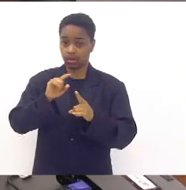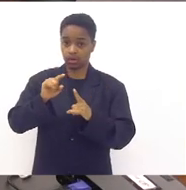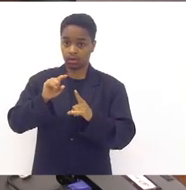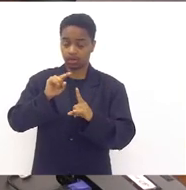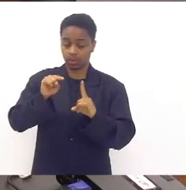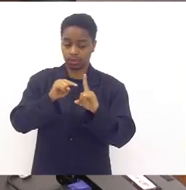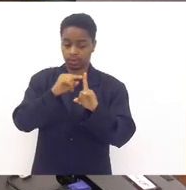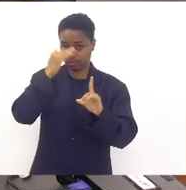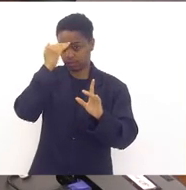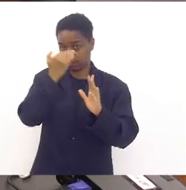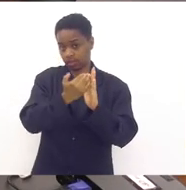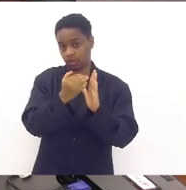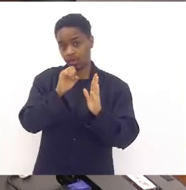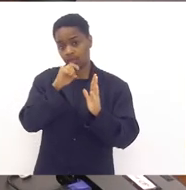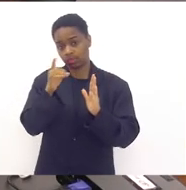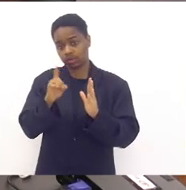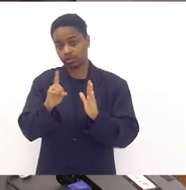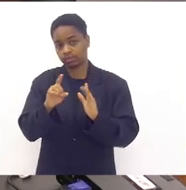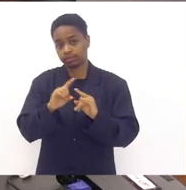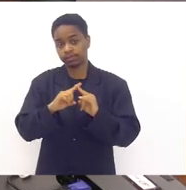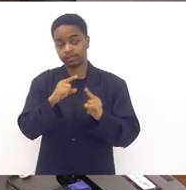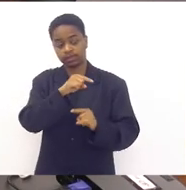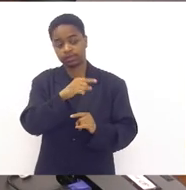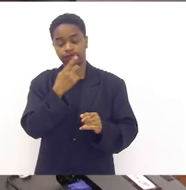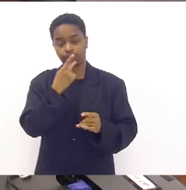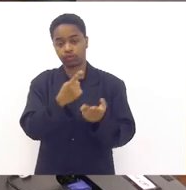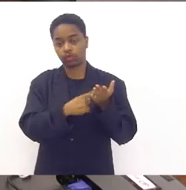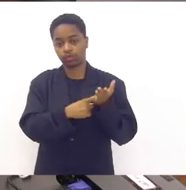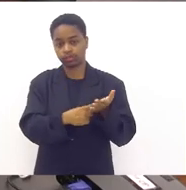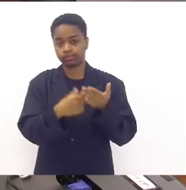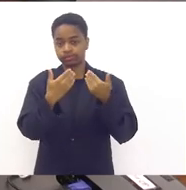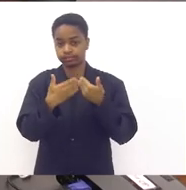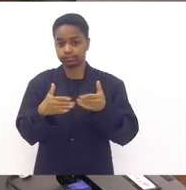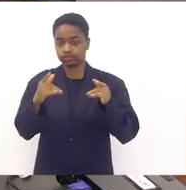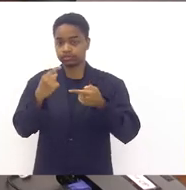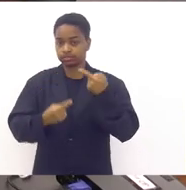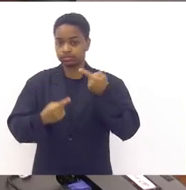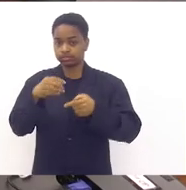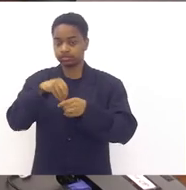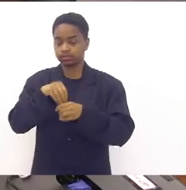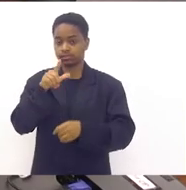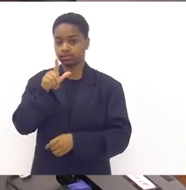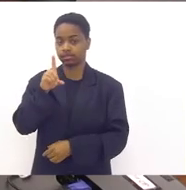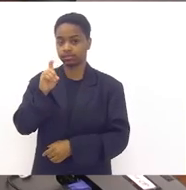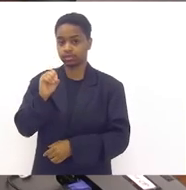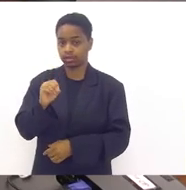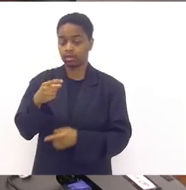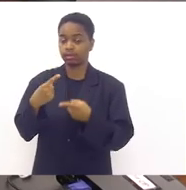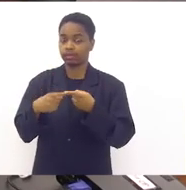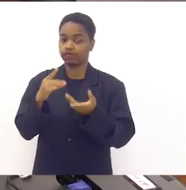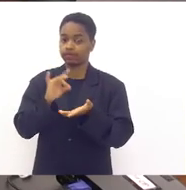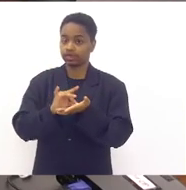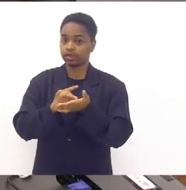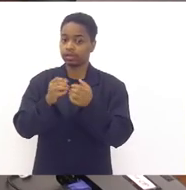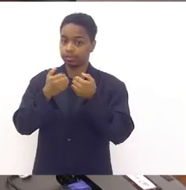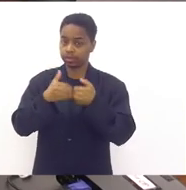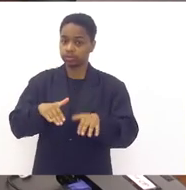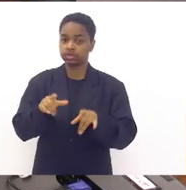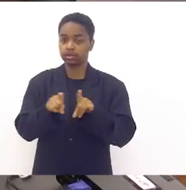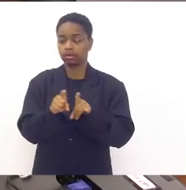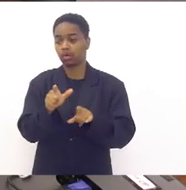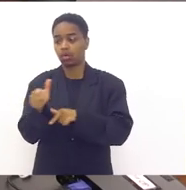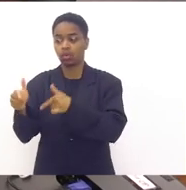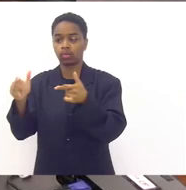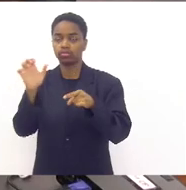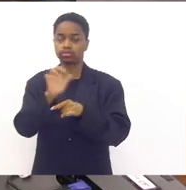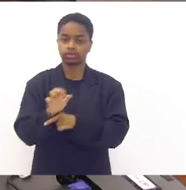ele assumiu um compromisso aqui, né, que ia abrir essa discussão dentro da LDO, porque ele entende que isso é uma coisa que afeta o estado dele também e outras